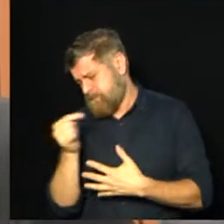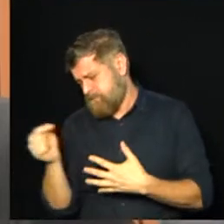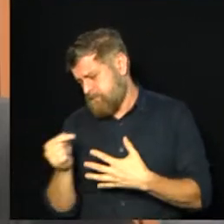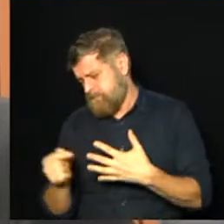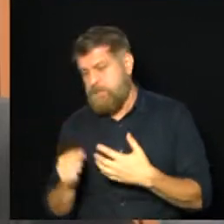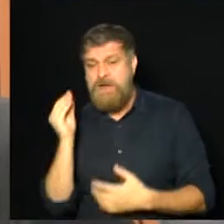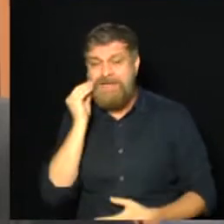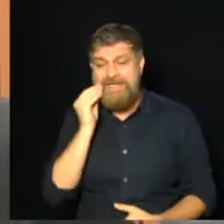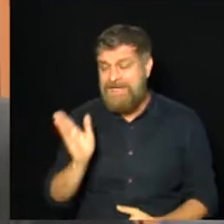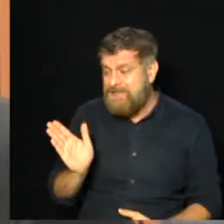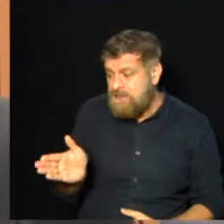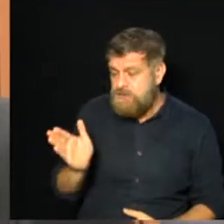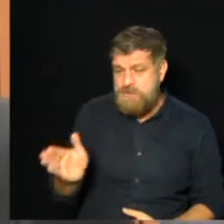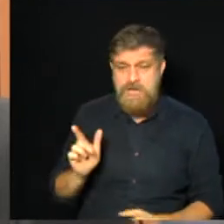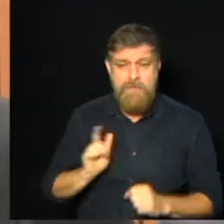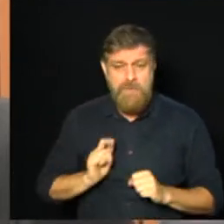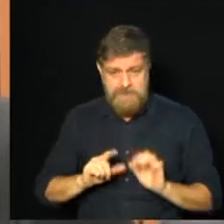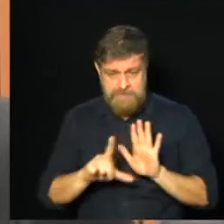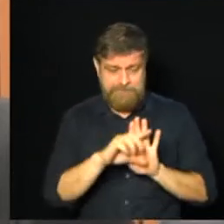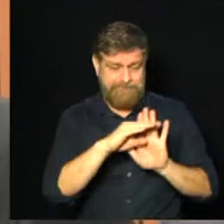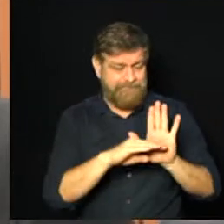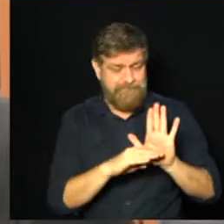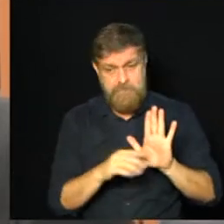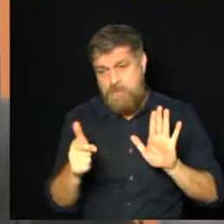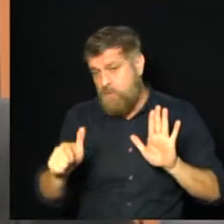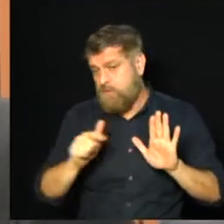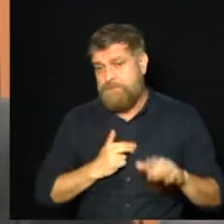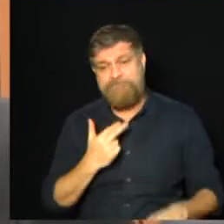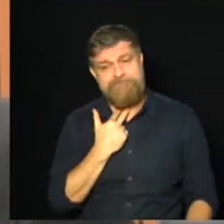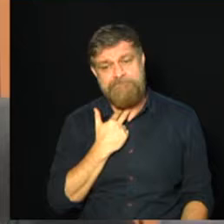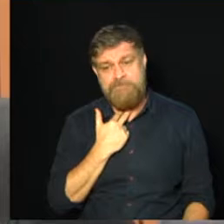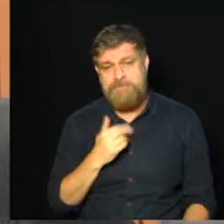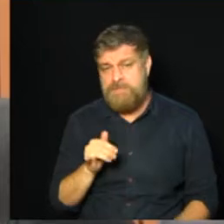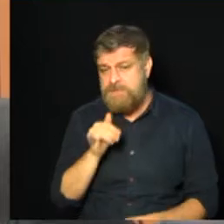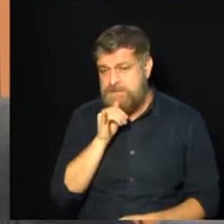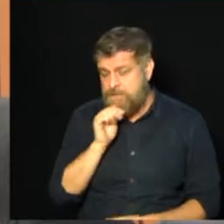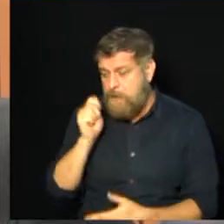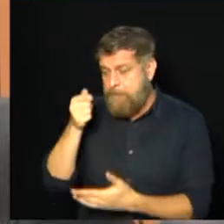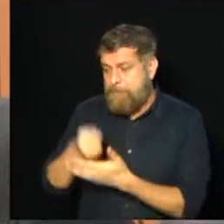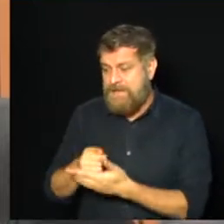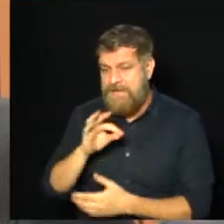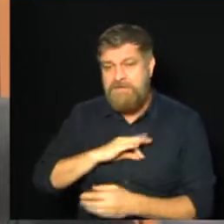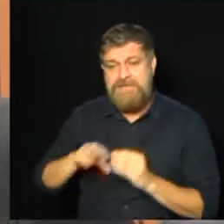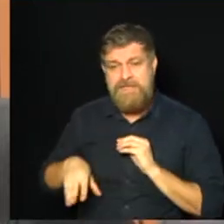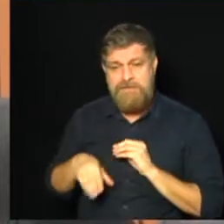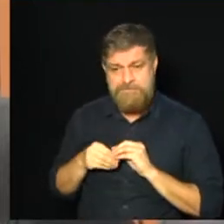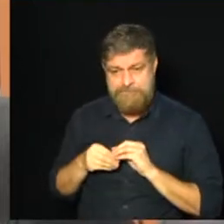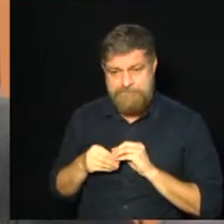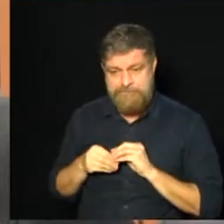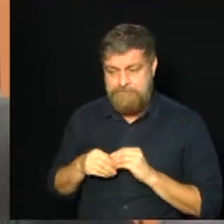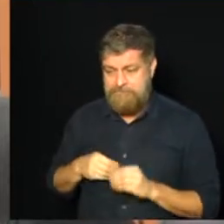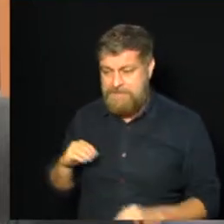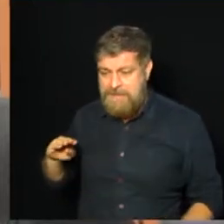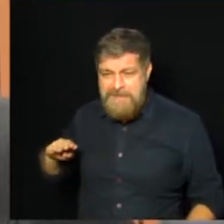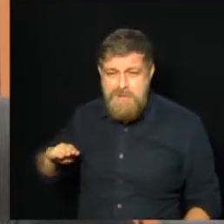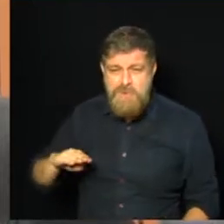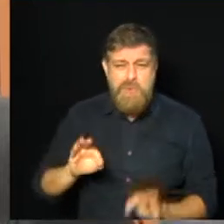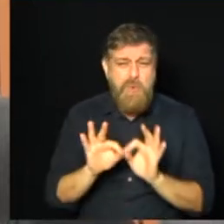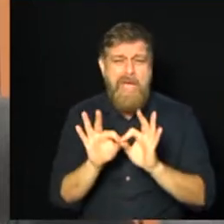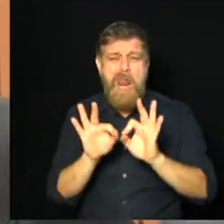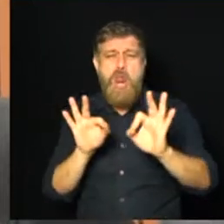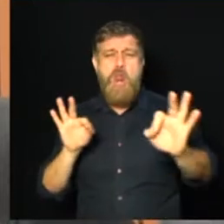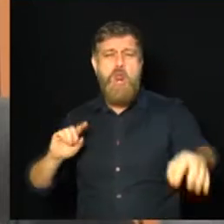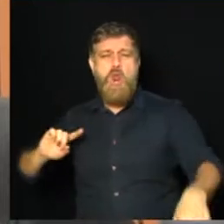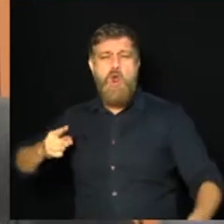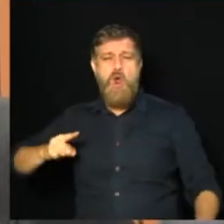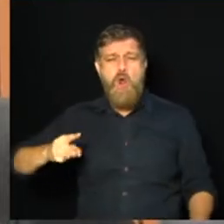algumas são possíveis legalmente e outras não. Por exemplo, você pagar um pouco mais para quem está mais distante e tudo. Mas são